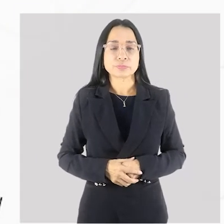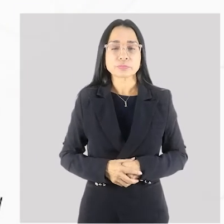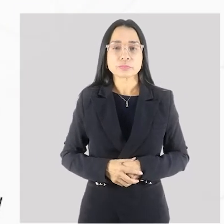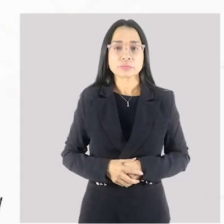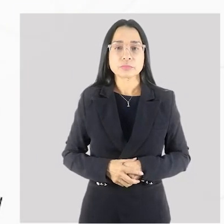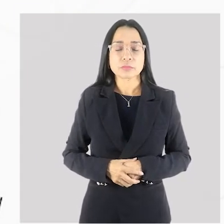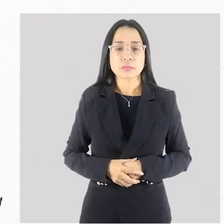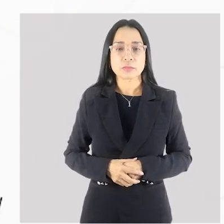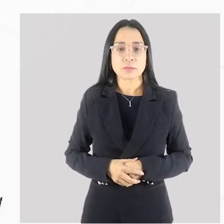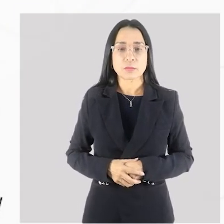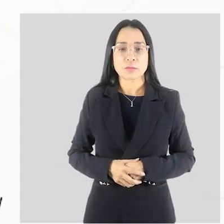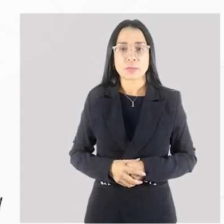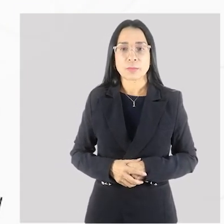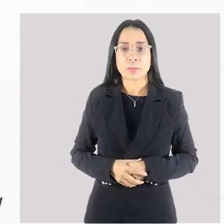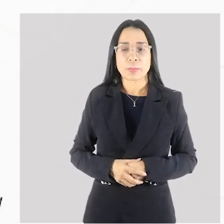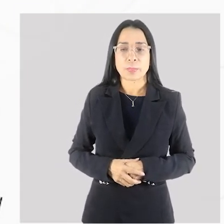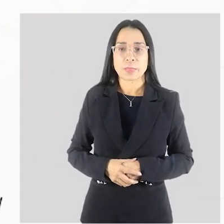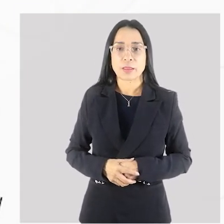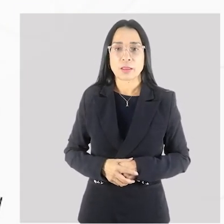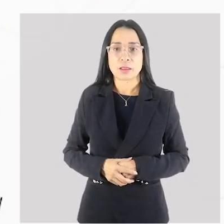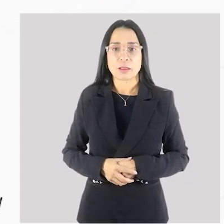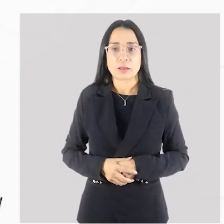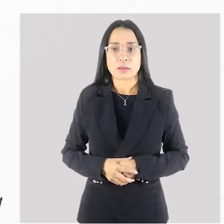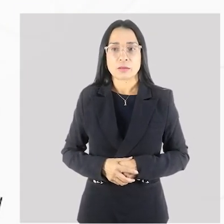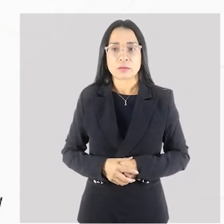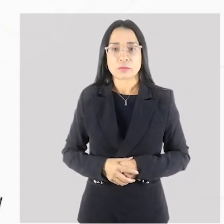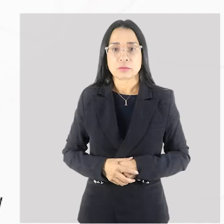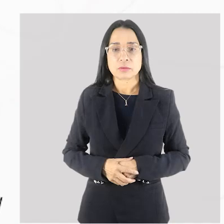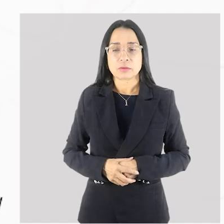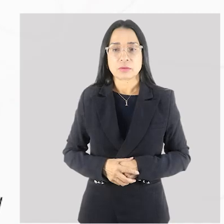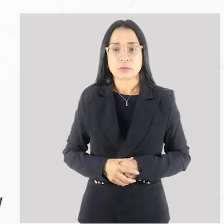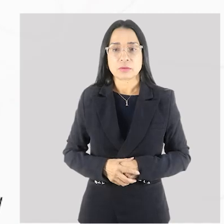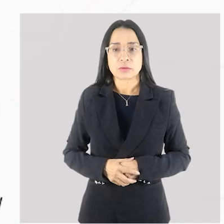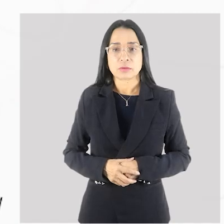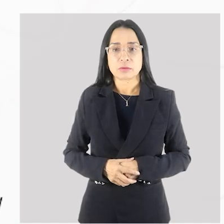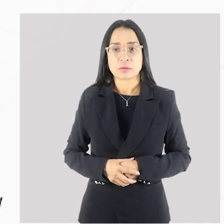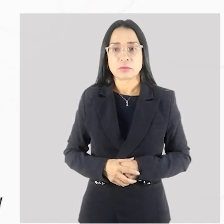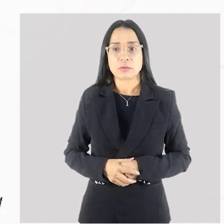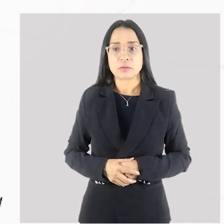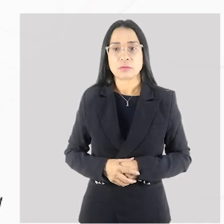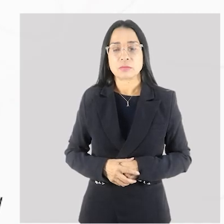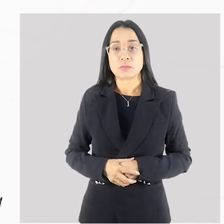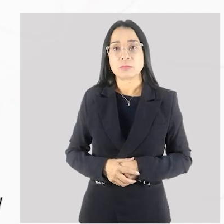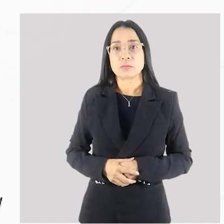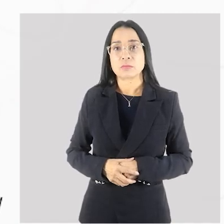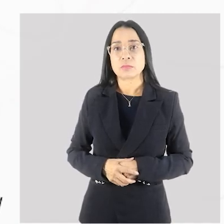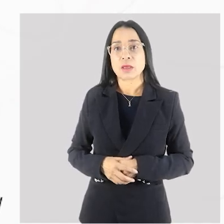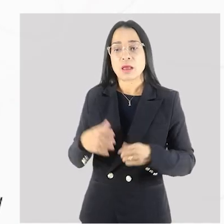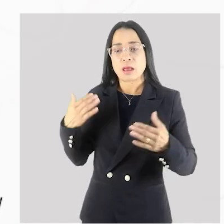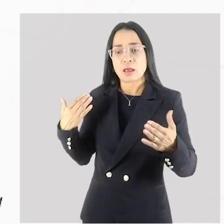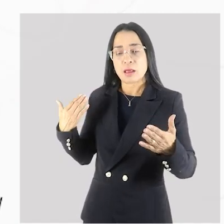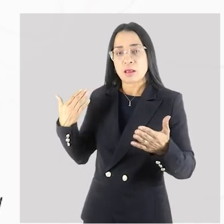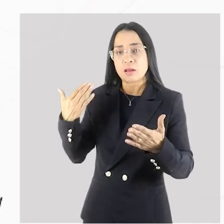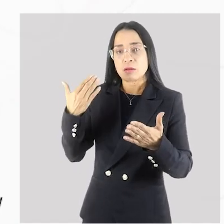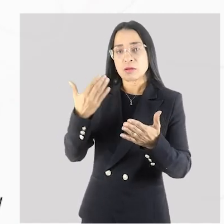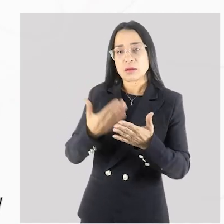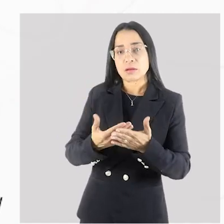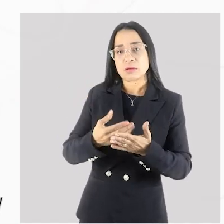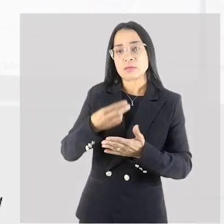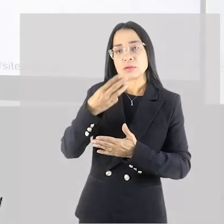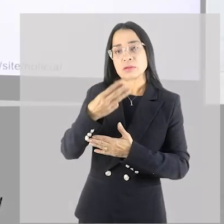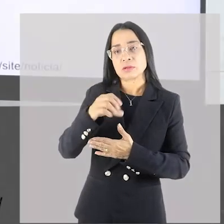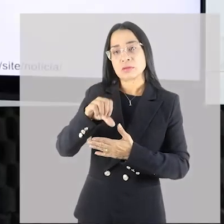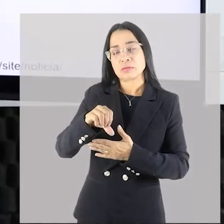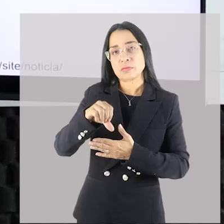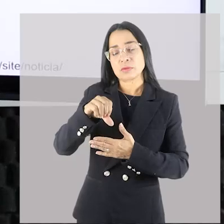E aí, as disputas, né, os jogos, eles duraram até por volta de 393 d.C., quando o